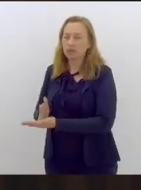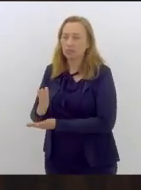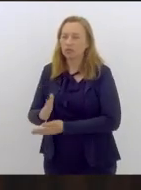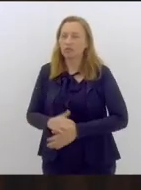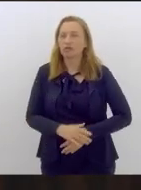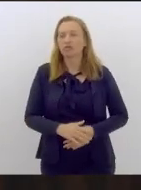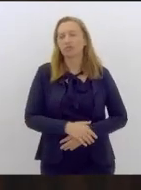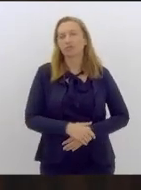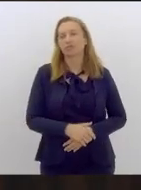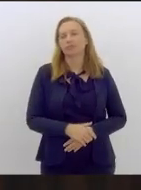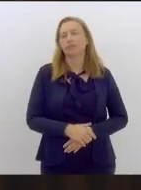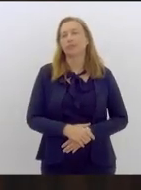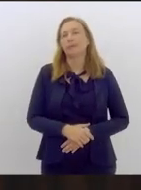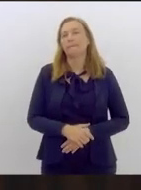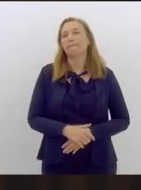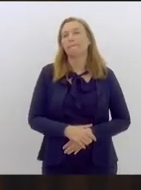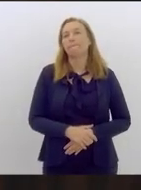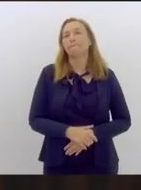Aprovado.